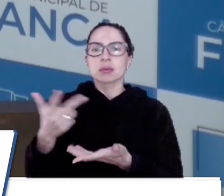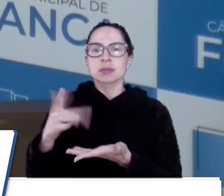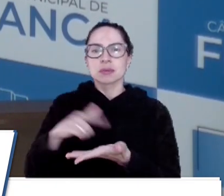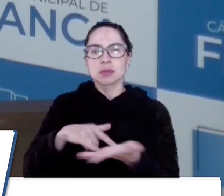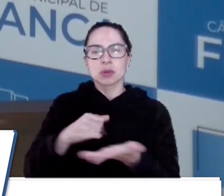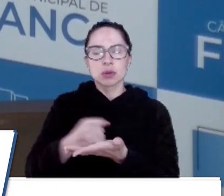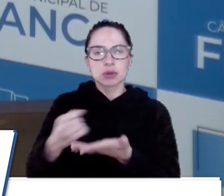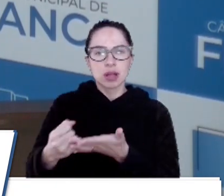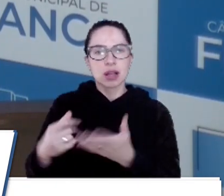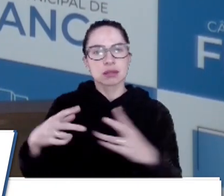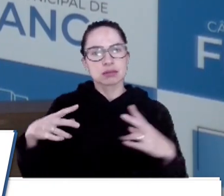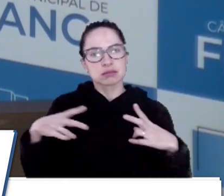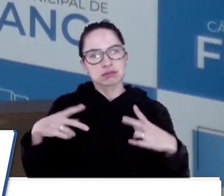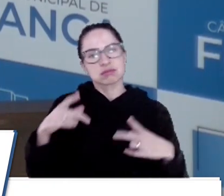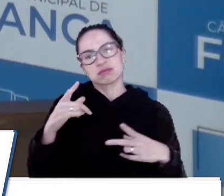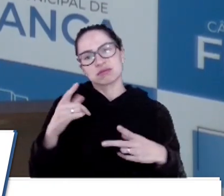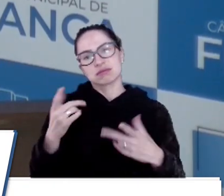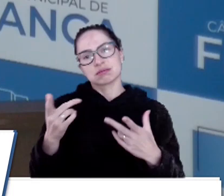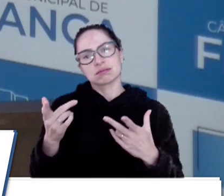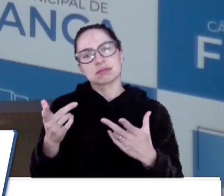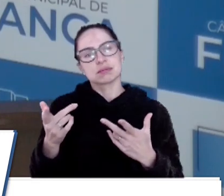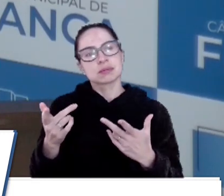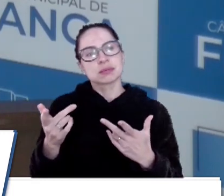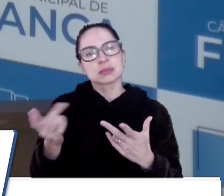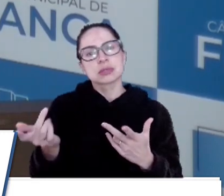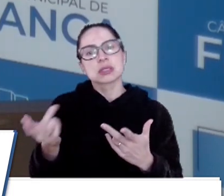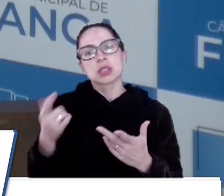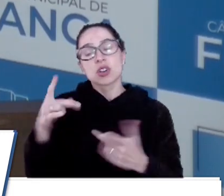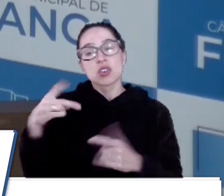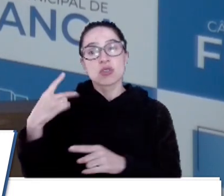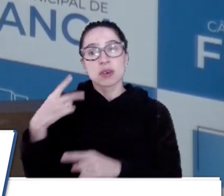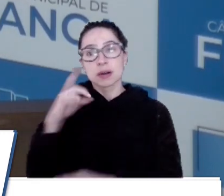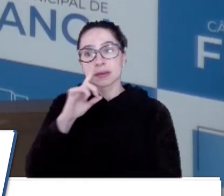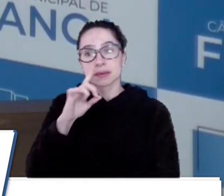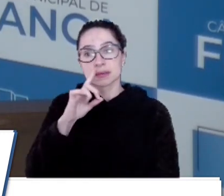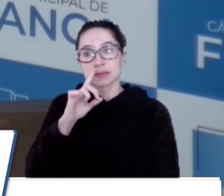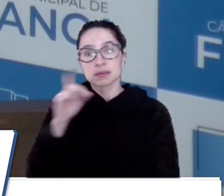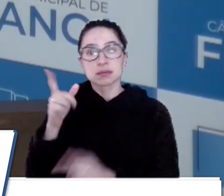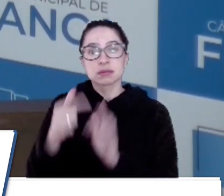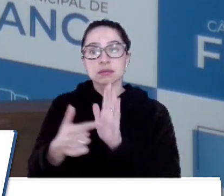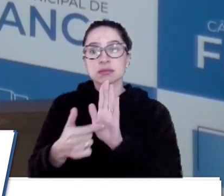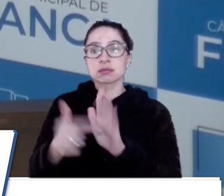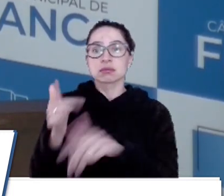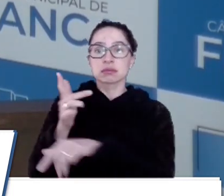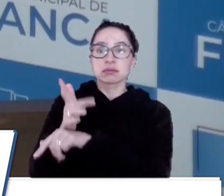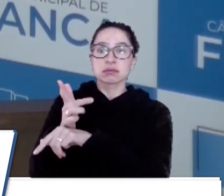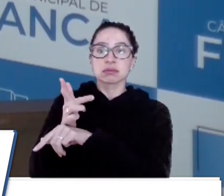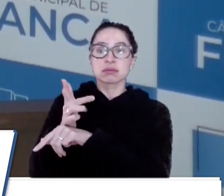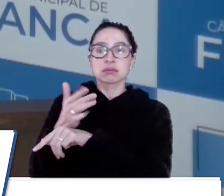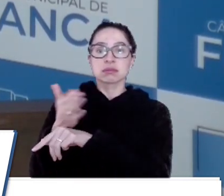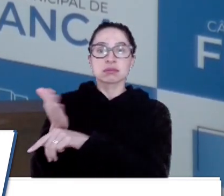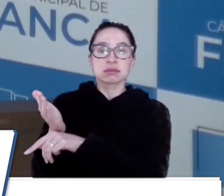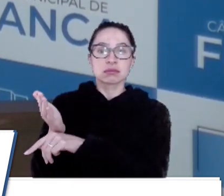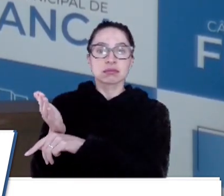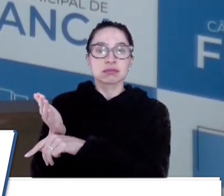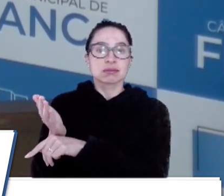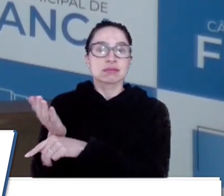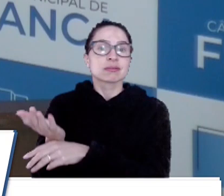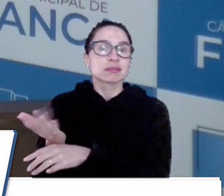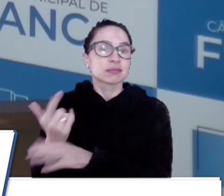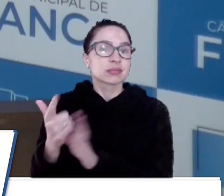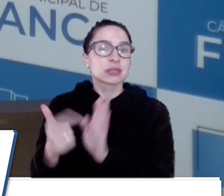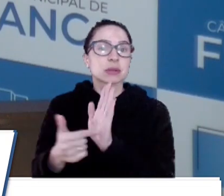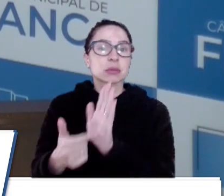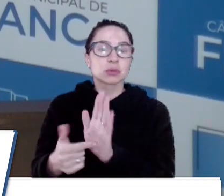privatização. O vereador Daniel Bassi acaba de mostrar um vídeo aqui que mostra isso